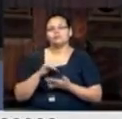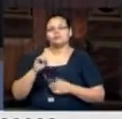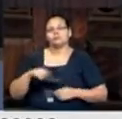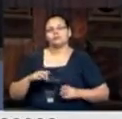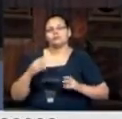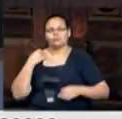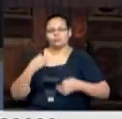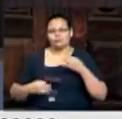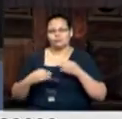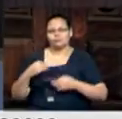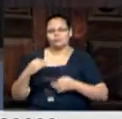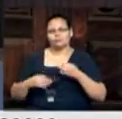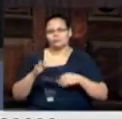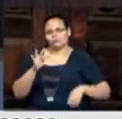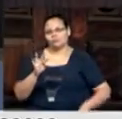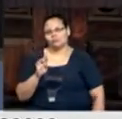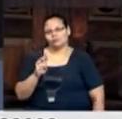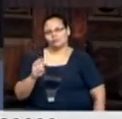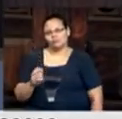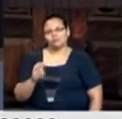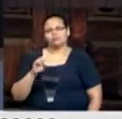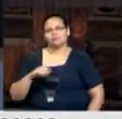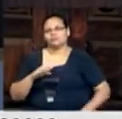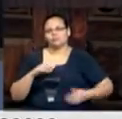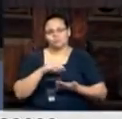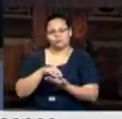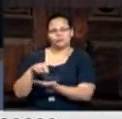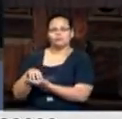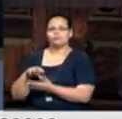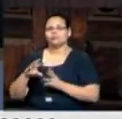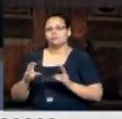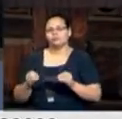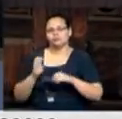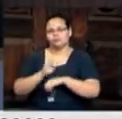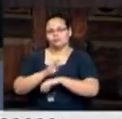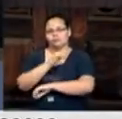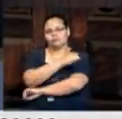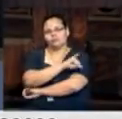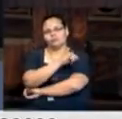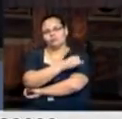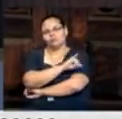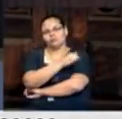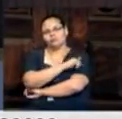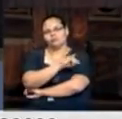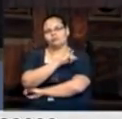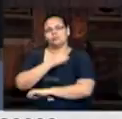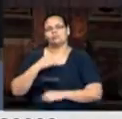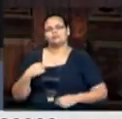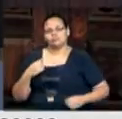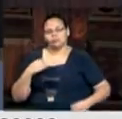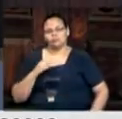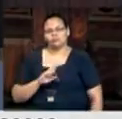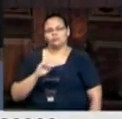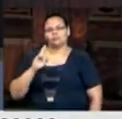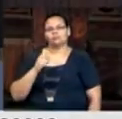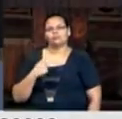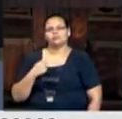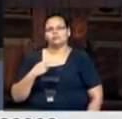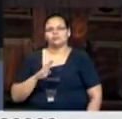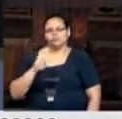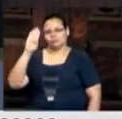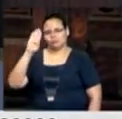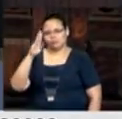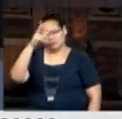condução tranquila desse processo em todo o estado do Rio de Janeiro. Senhor presidente, eu me apresentei candidato a prefeito do Rio de